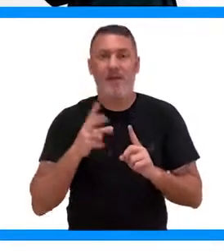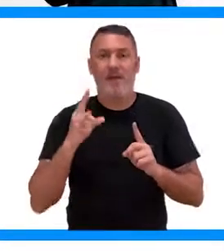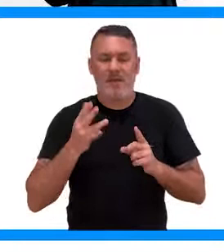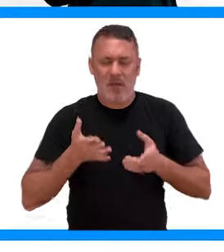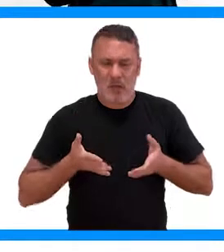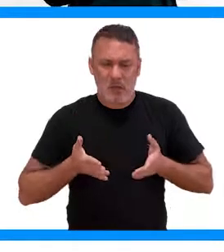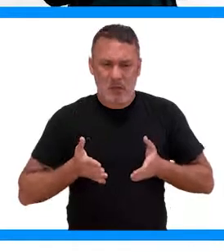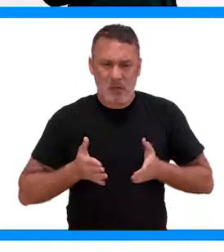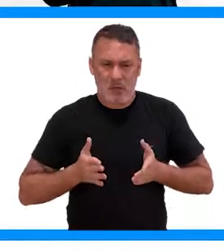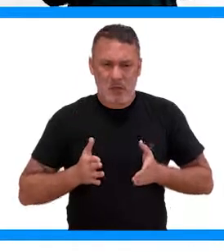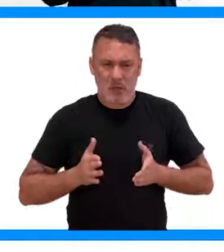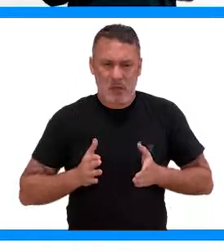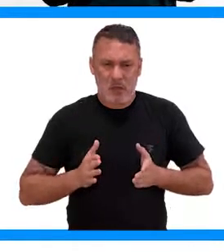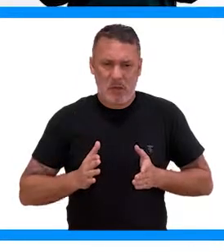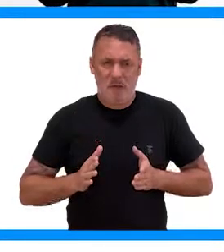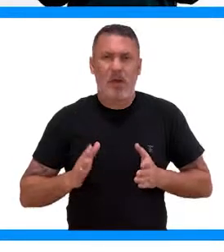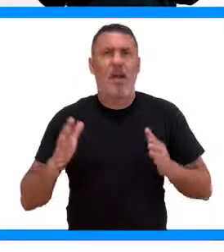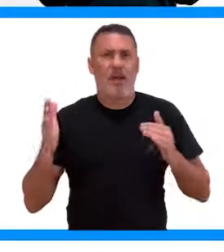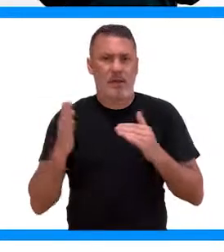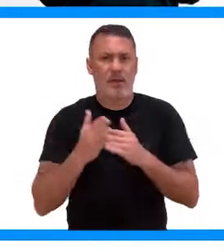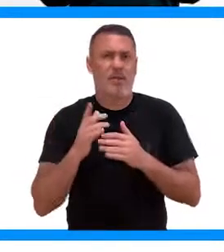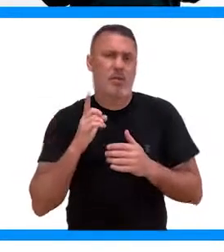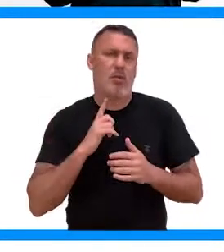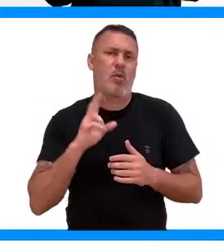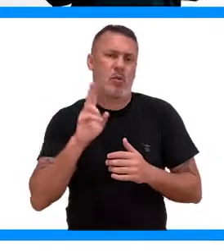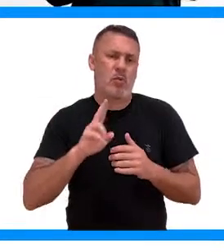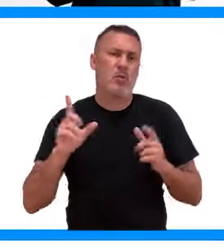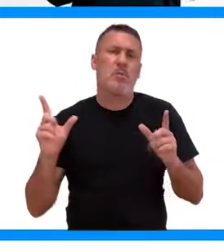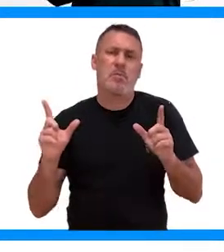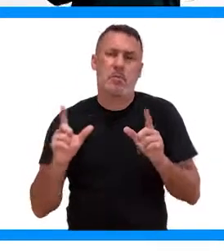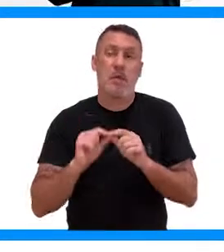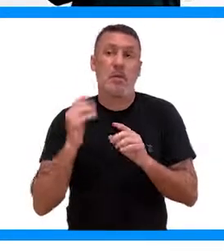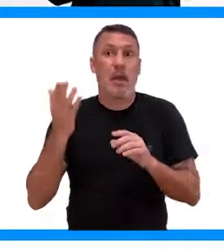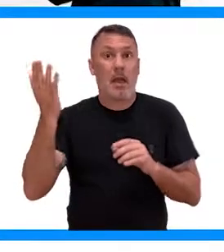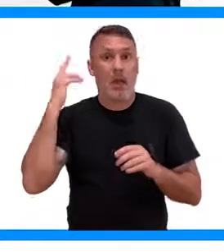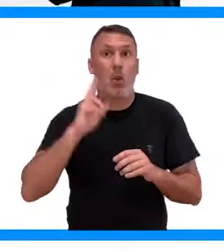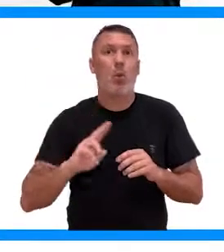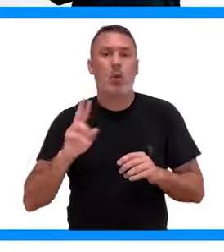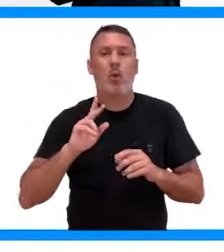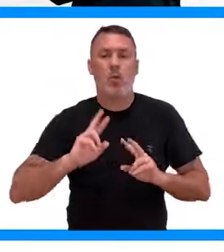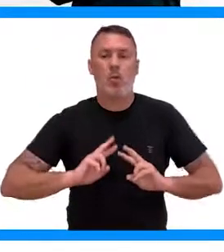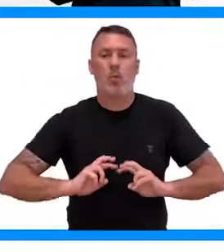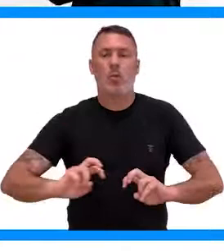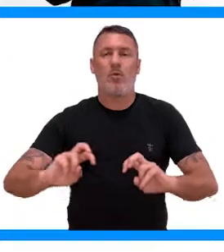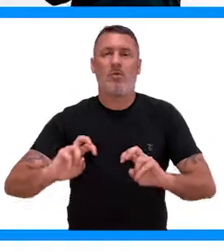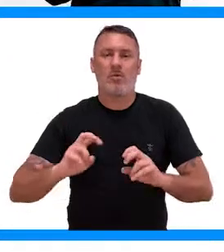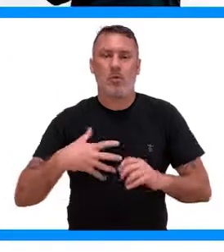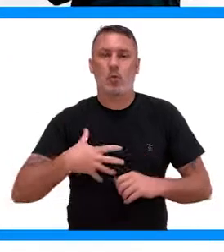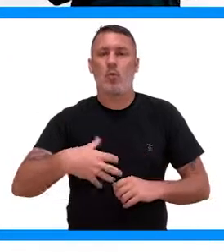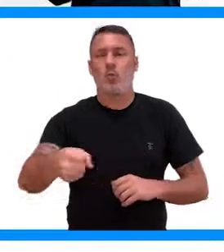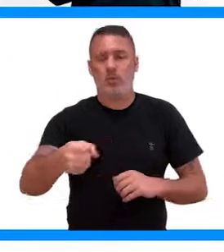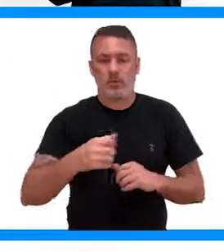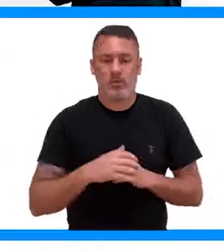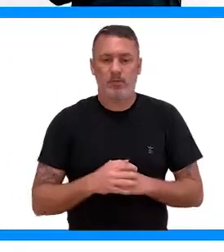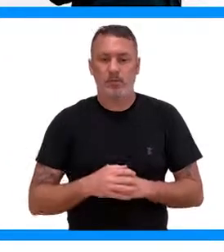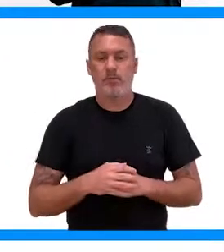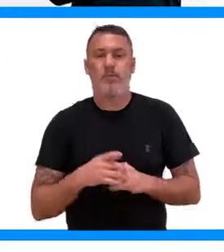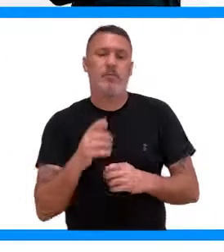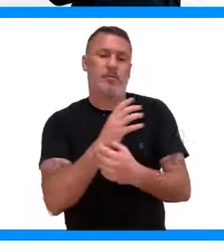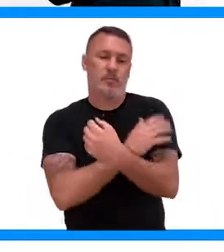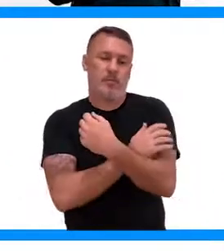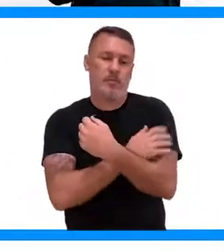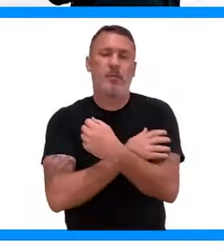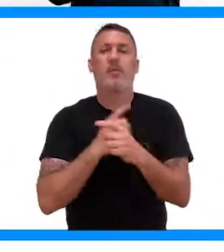né? É um objeto que ainda, um instrumento que ainda se usa, é bem menos agora, mas antigamente usava-se muito. Tríceps é um músculo